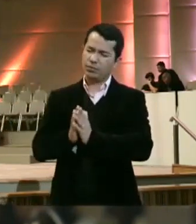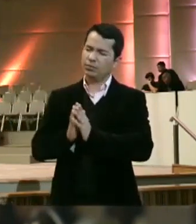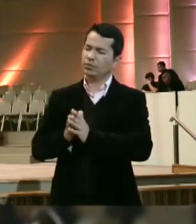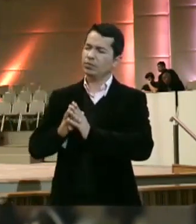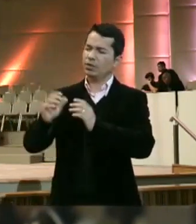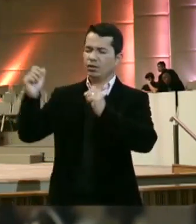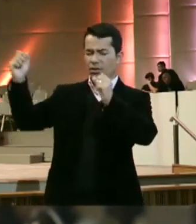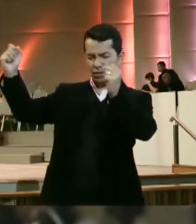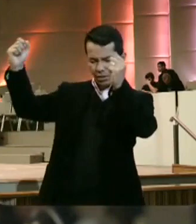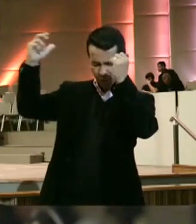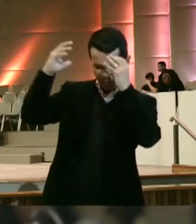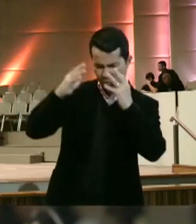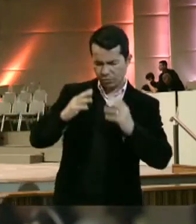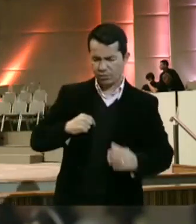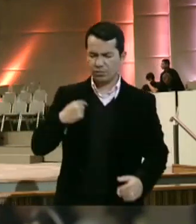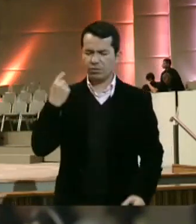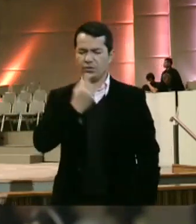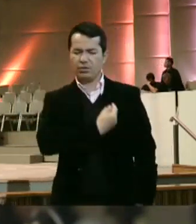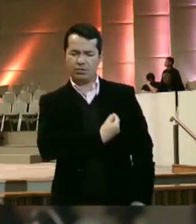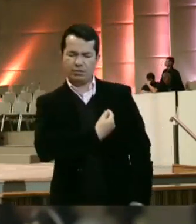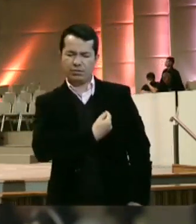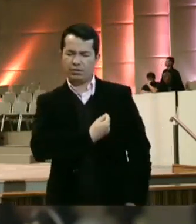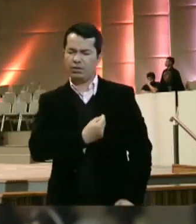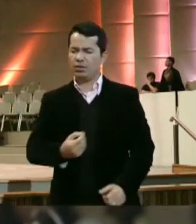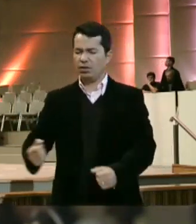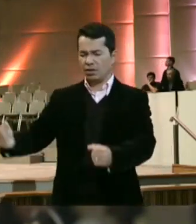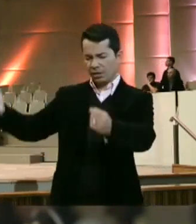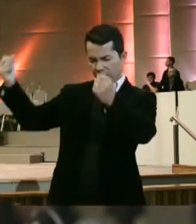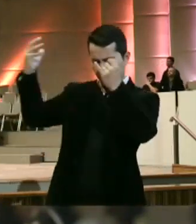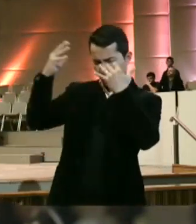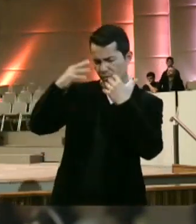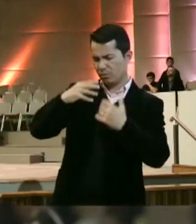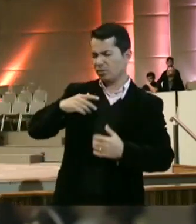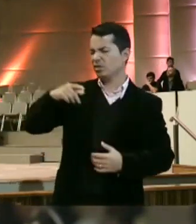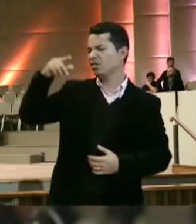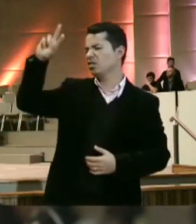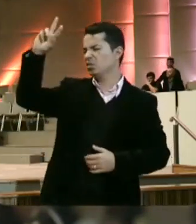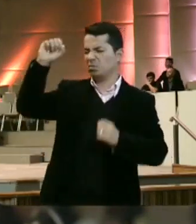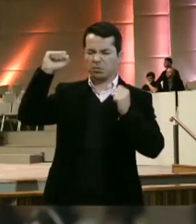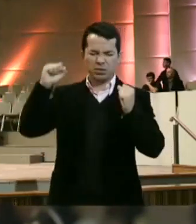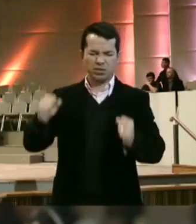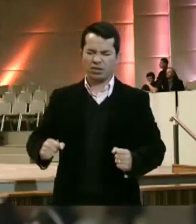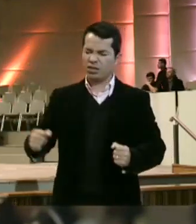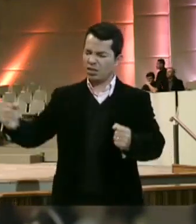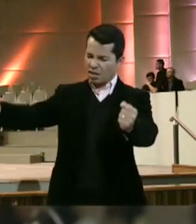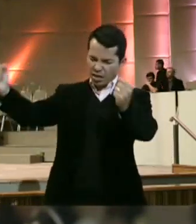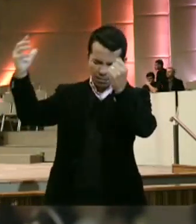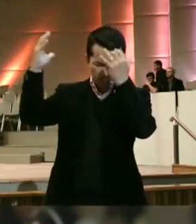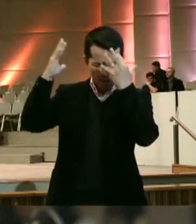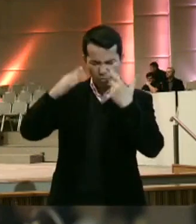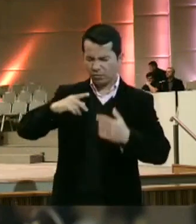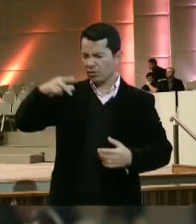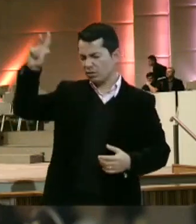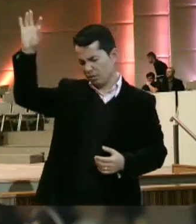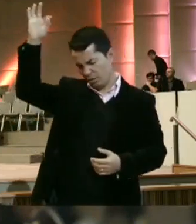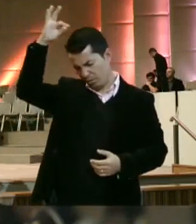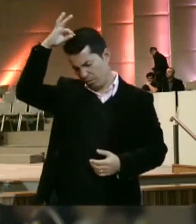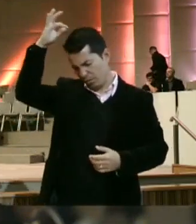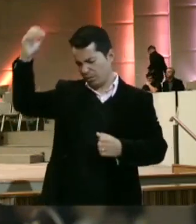teu poder, vem sobre nós com o teu espírito, e nessa hora começa algo novo dentro de